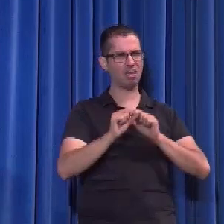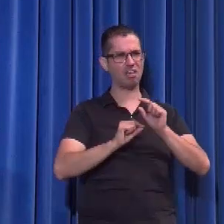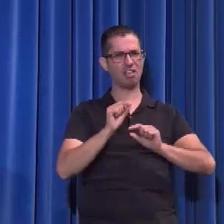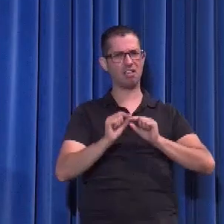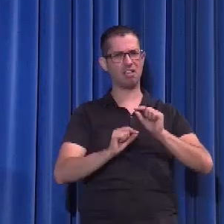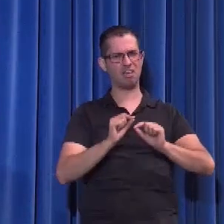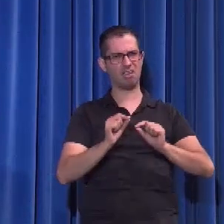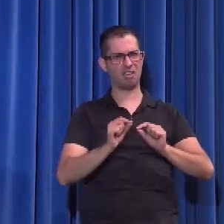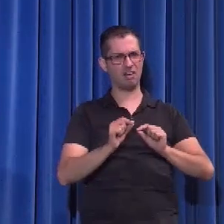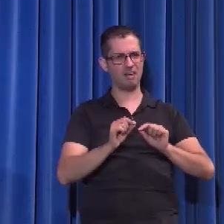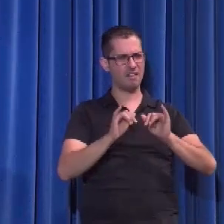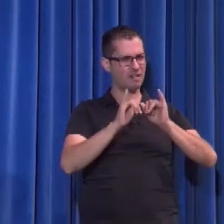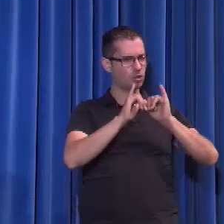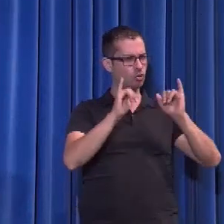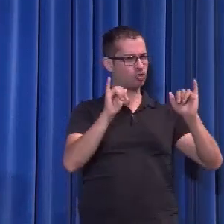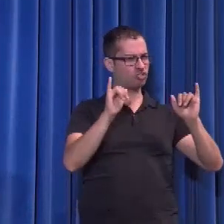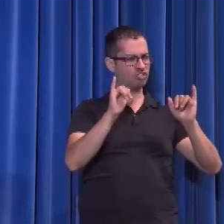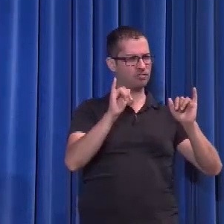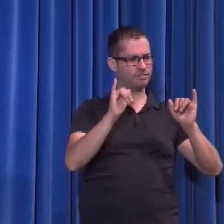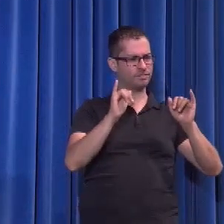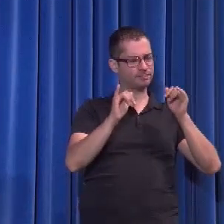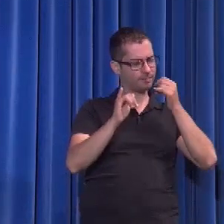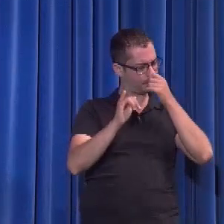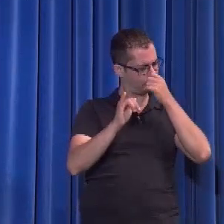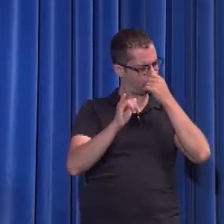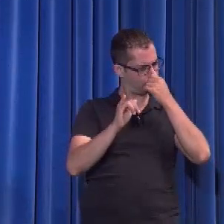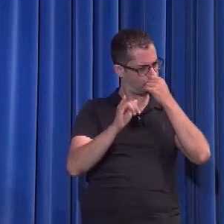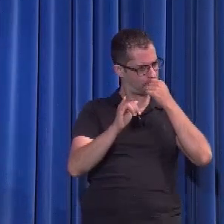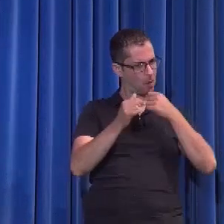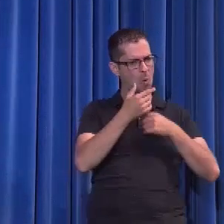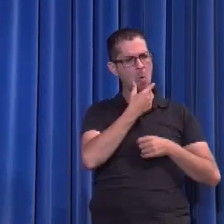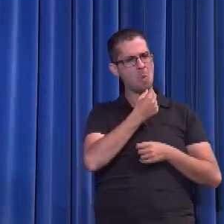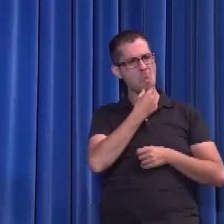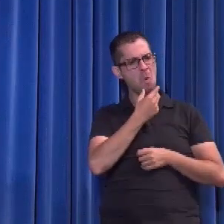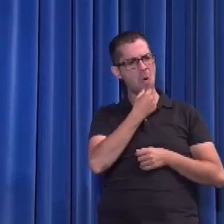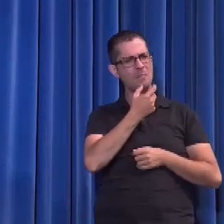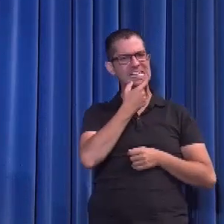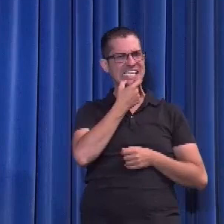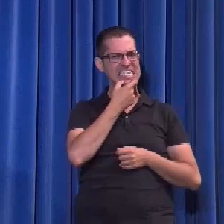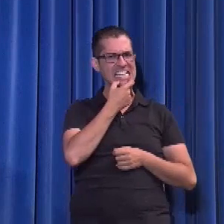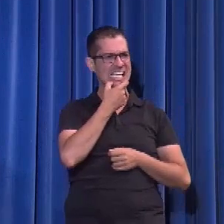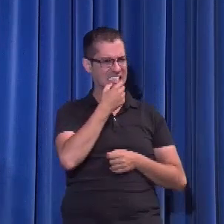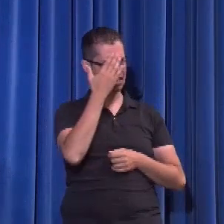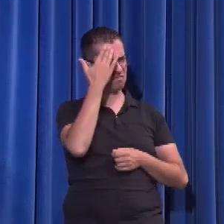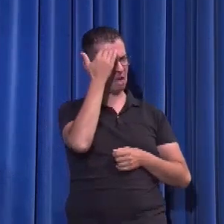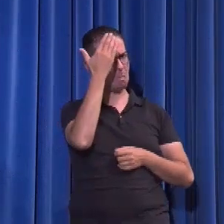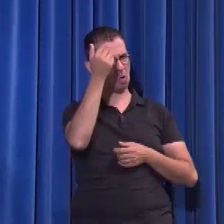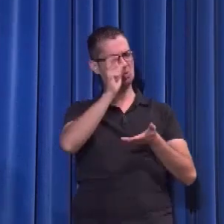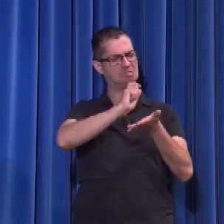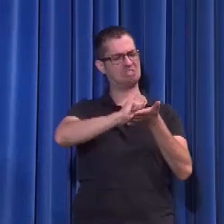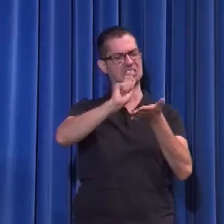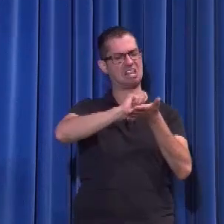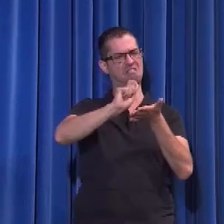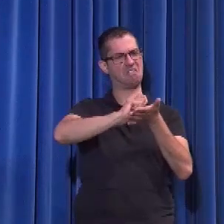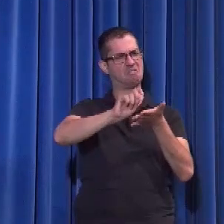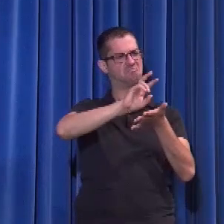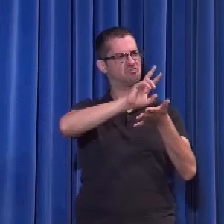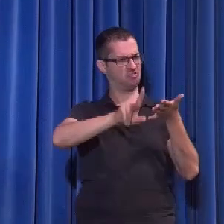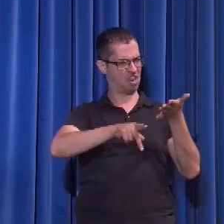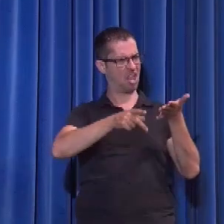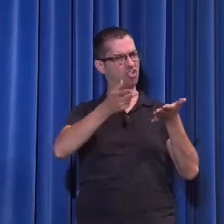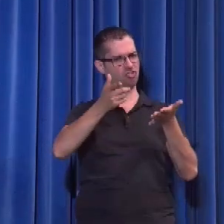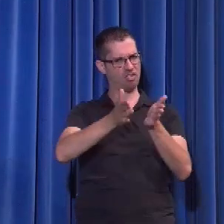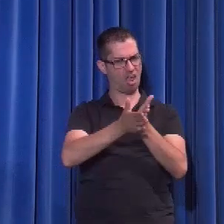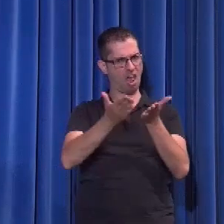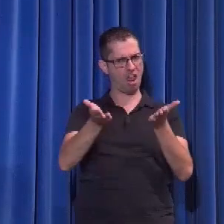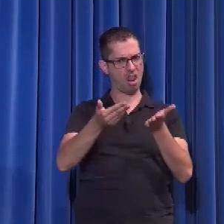C.S. Lewis, um escritor cristão famoso por muitas obras literárias, ele fez uma afirmação que quando